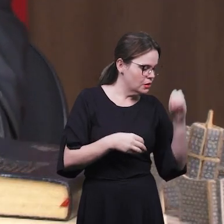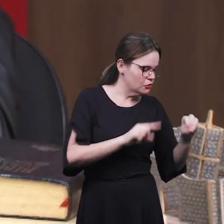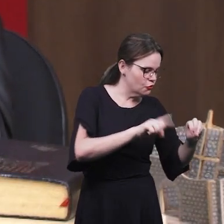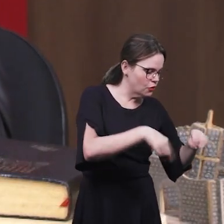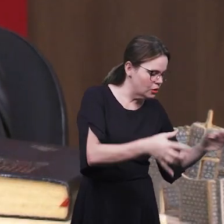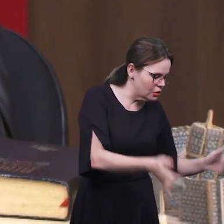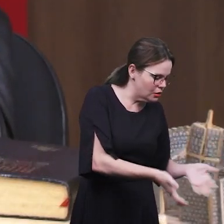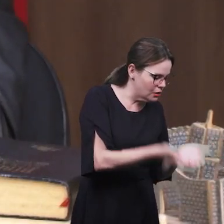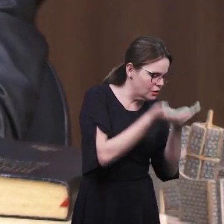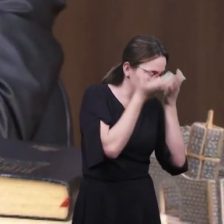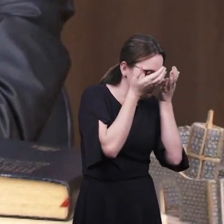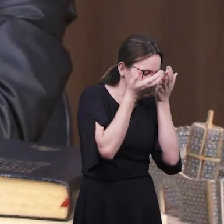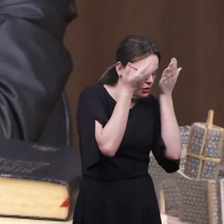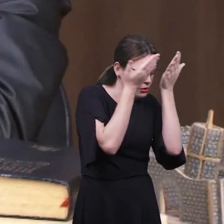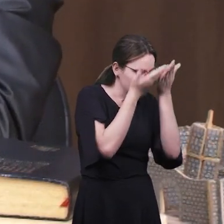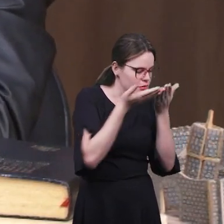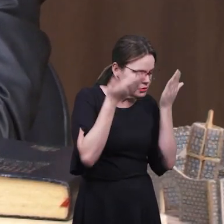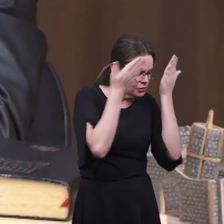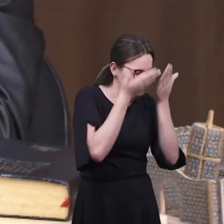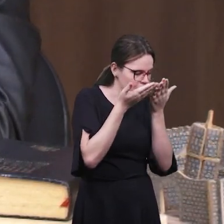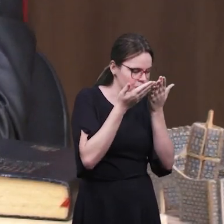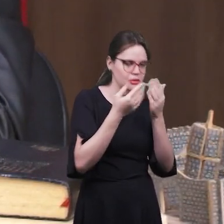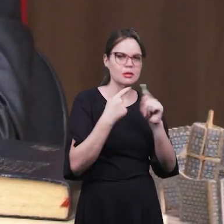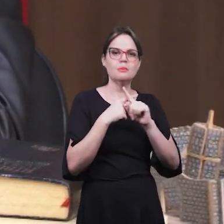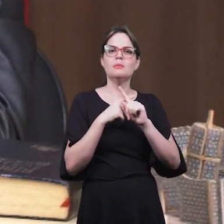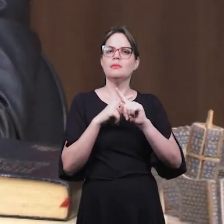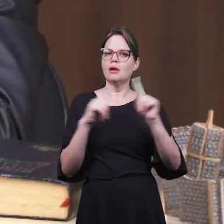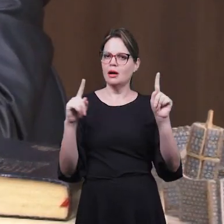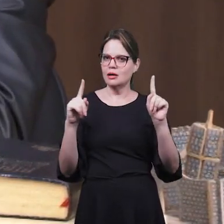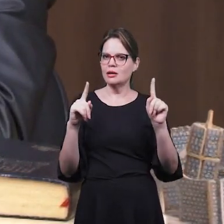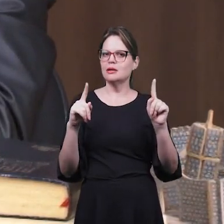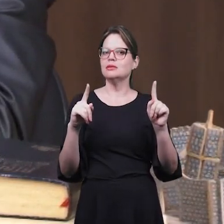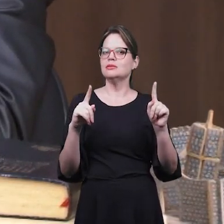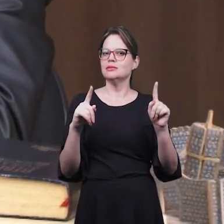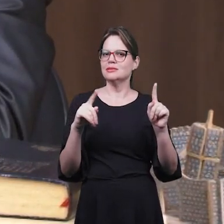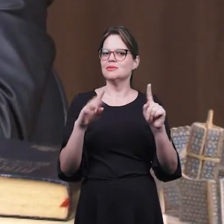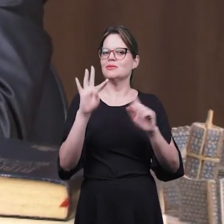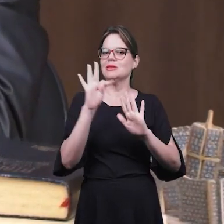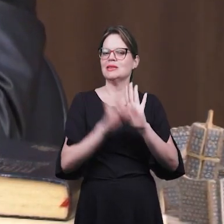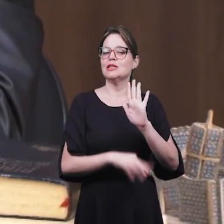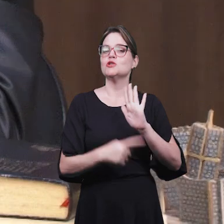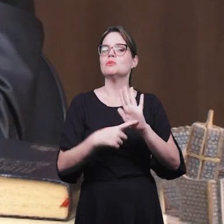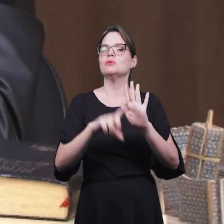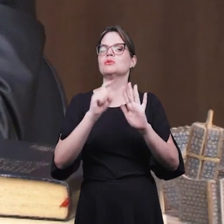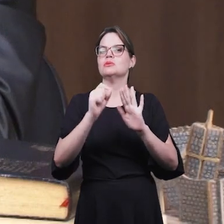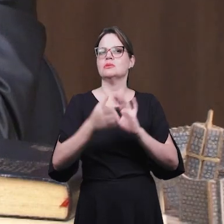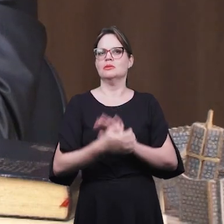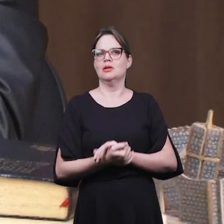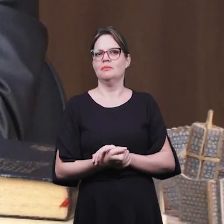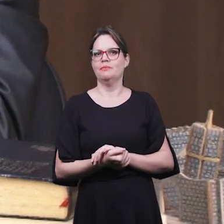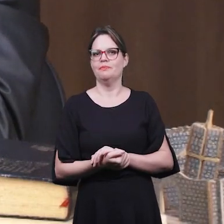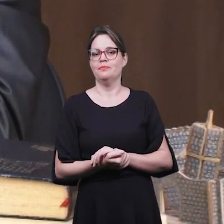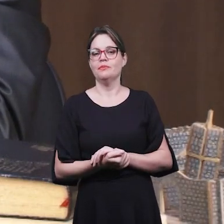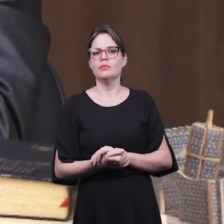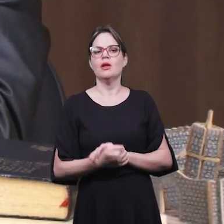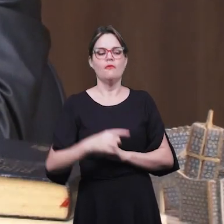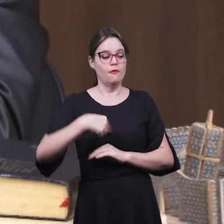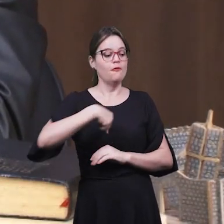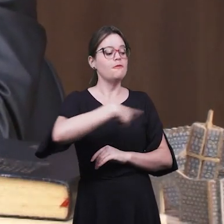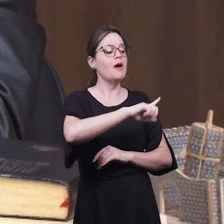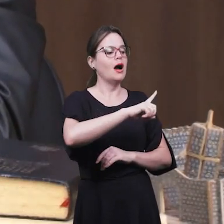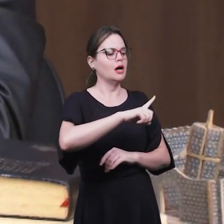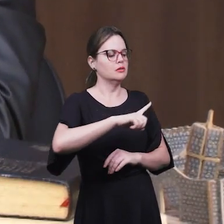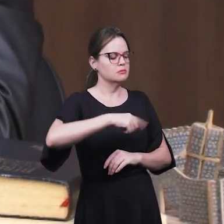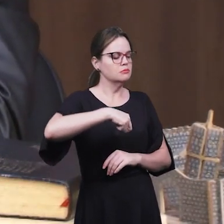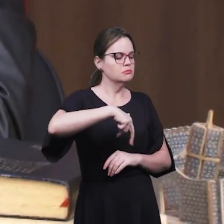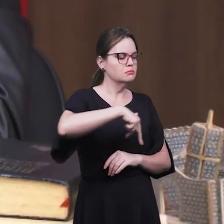se lavar no tanque de Siloé, mas a palavra deixa bem claro, vai lava-te no tanque de Siloé, e ele